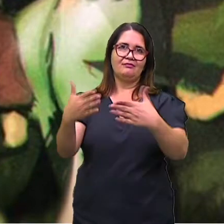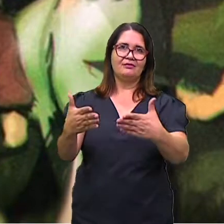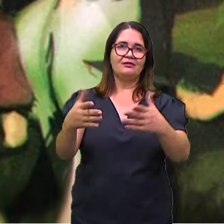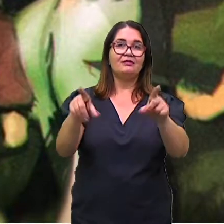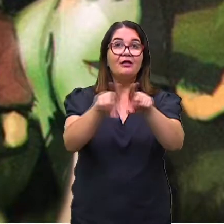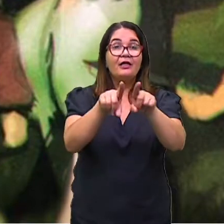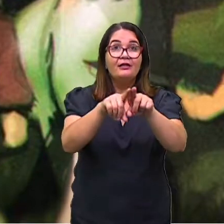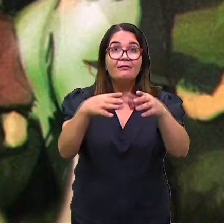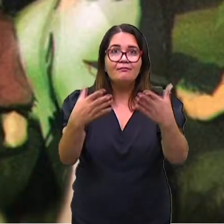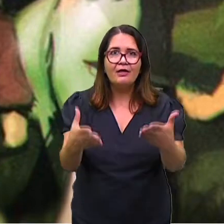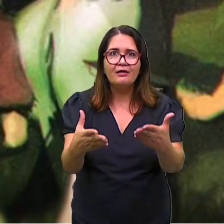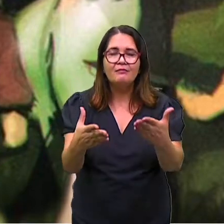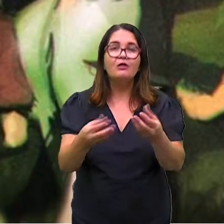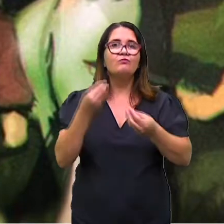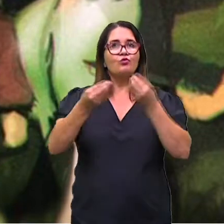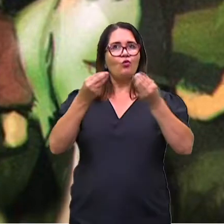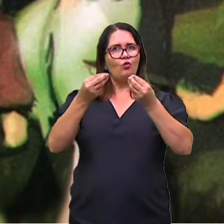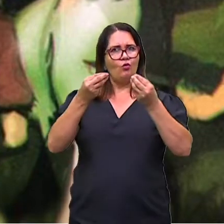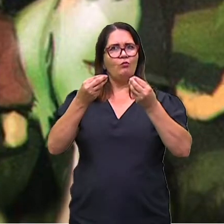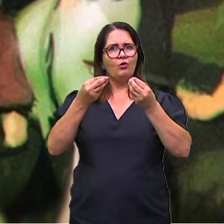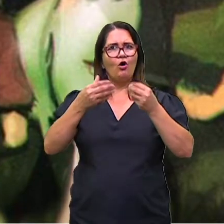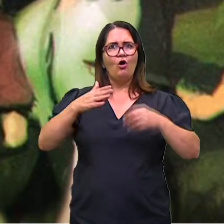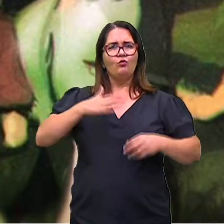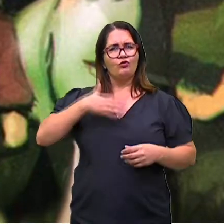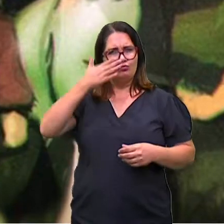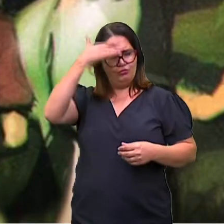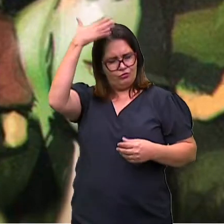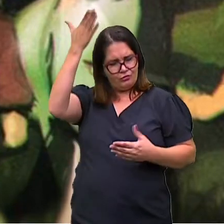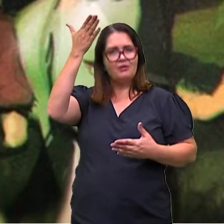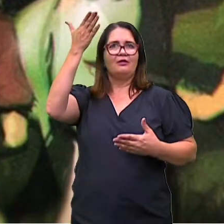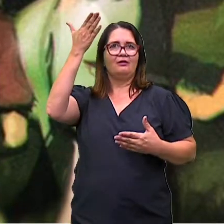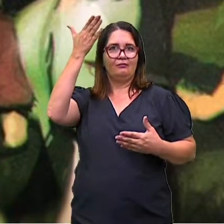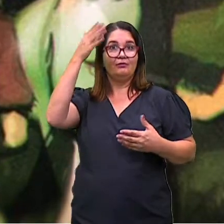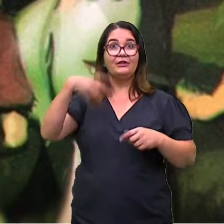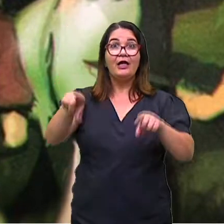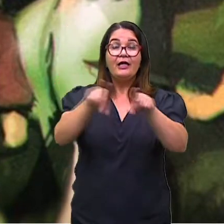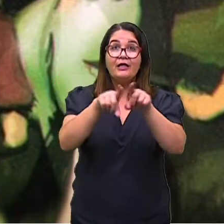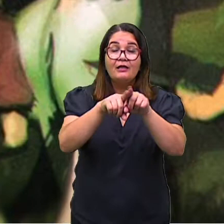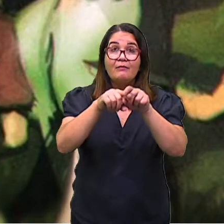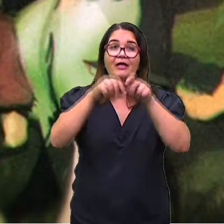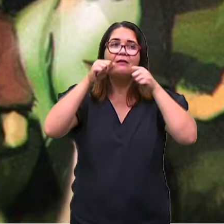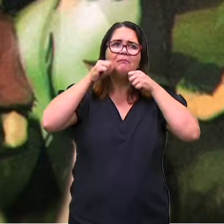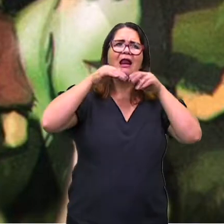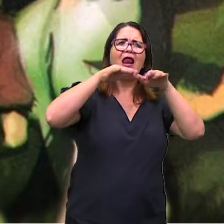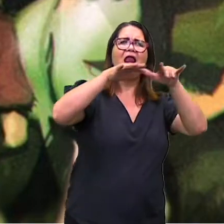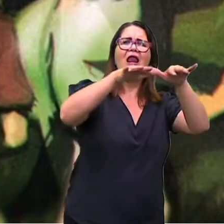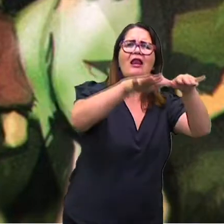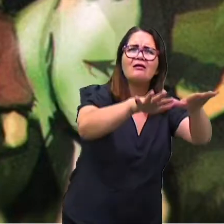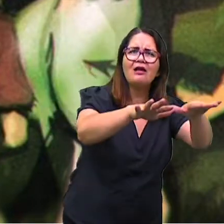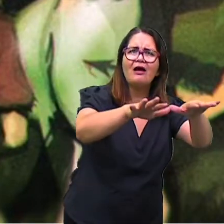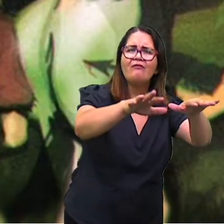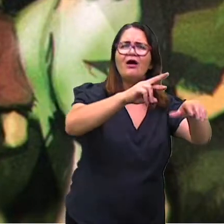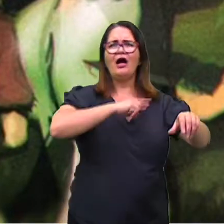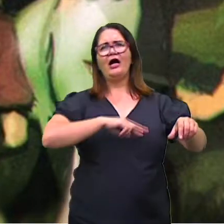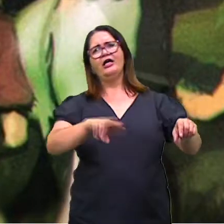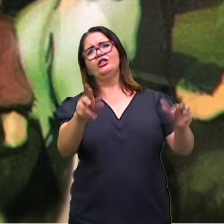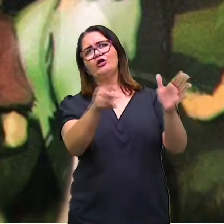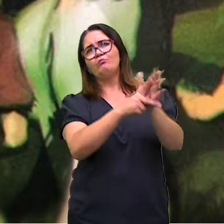que os muçulmanos árabes, propagadores do islamismo, eram mais evoluídos do ponto de